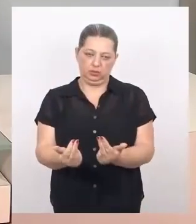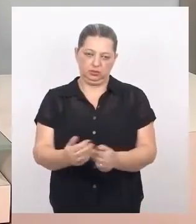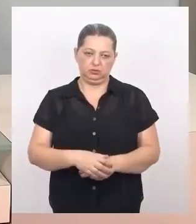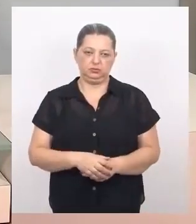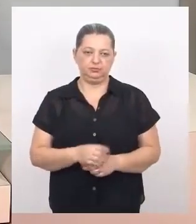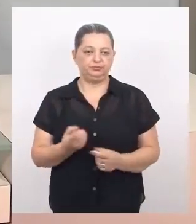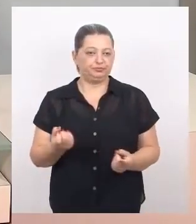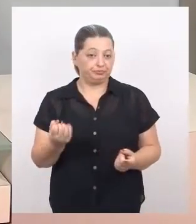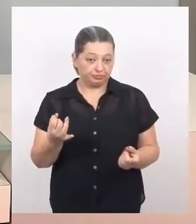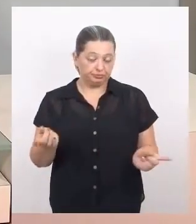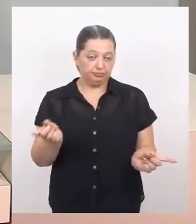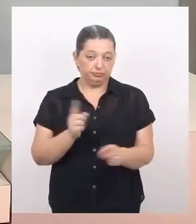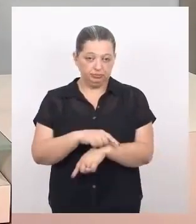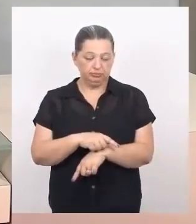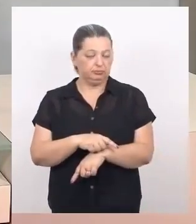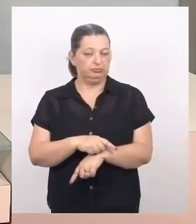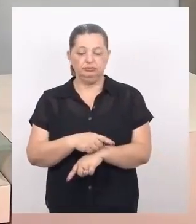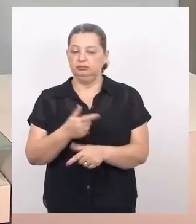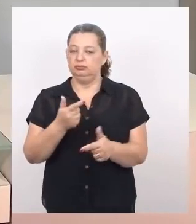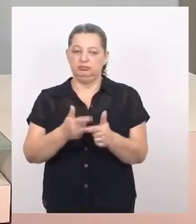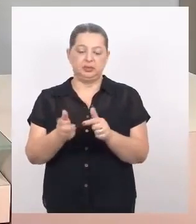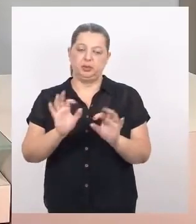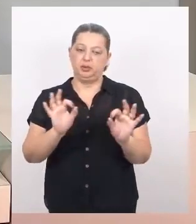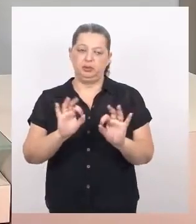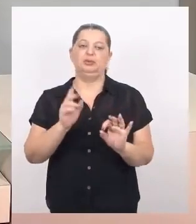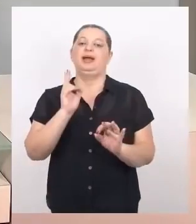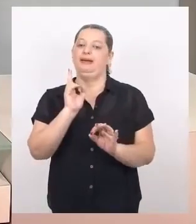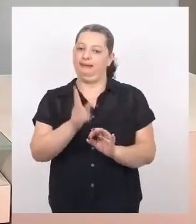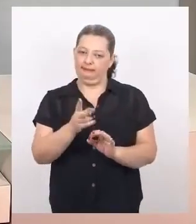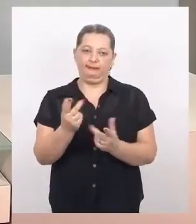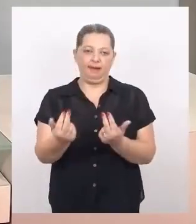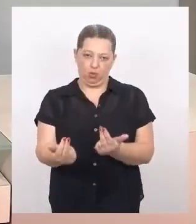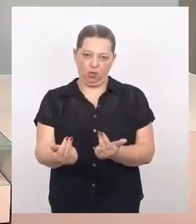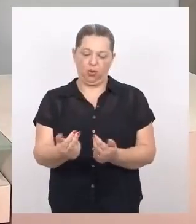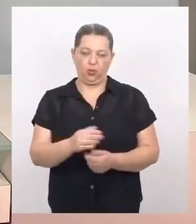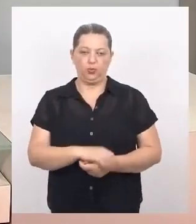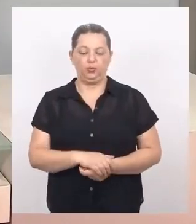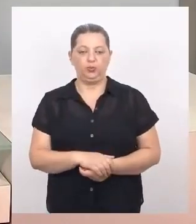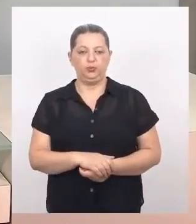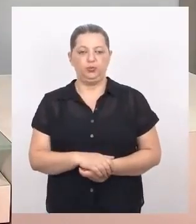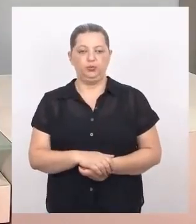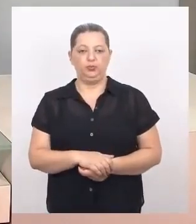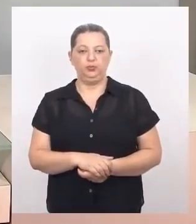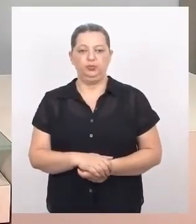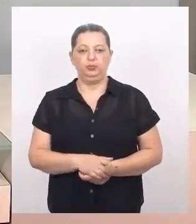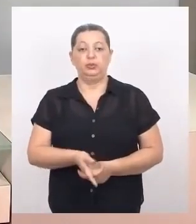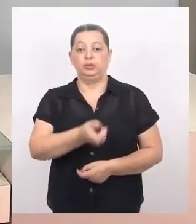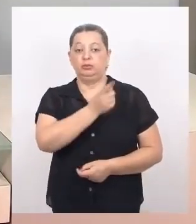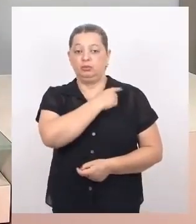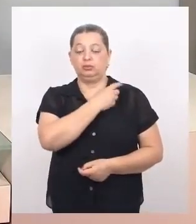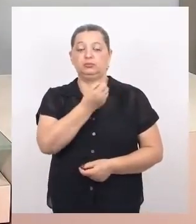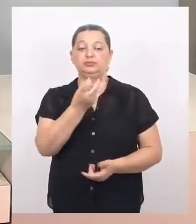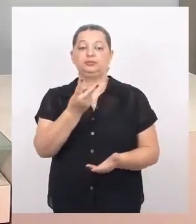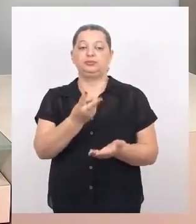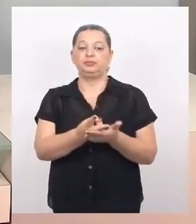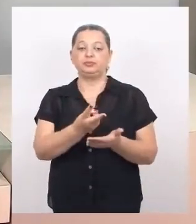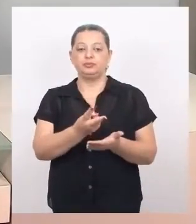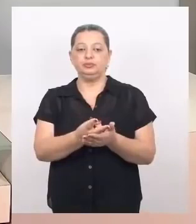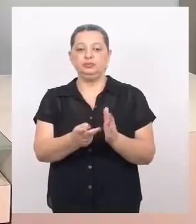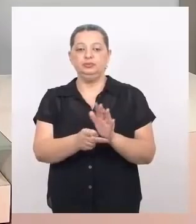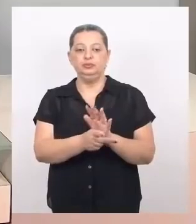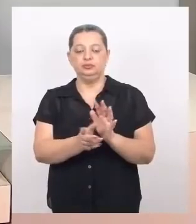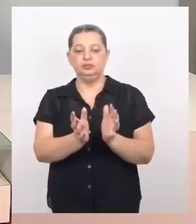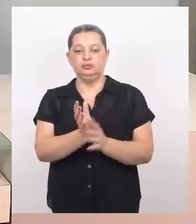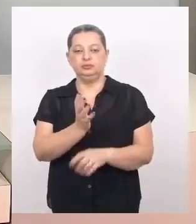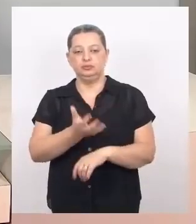do noturno quando eu estava falando da expansão, vale a mesma história para a primeira série. A ideia é que se um mesmo componente tem